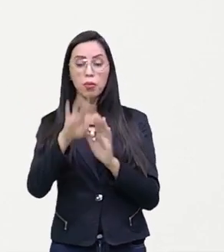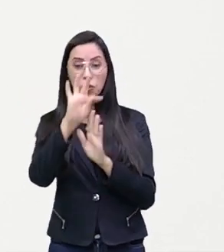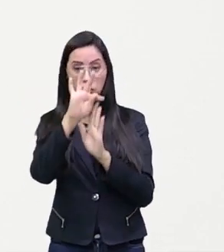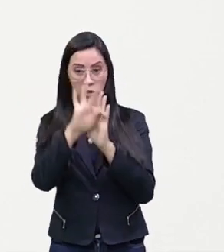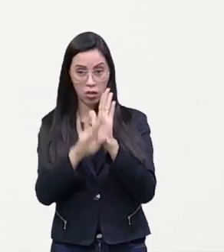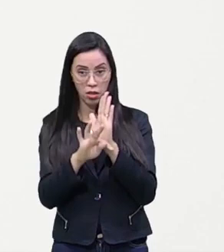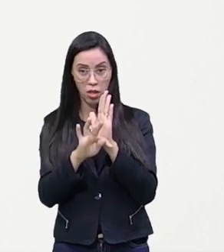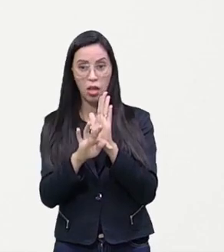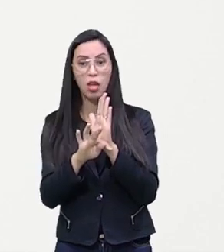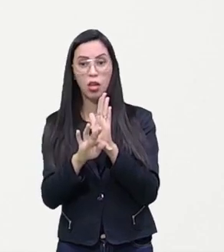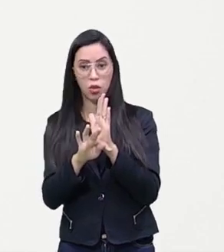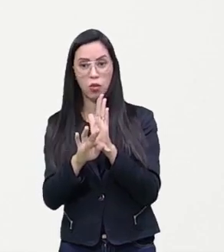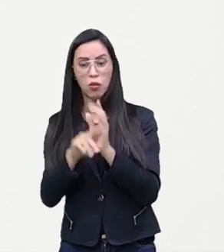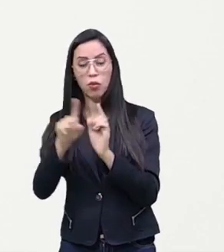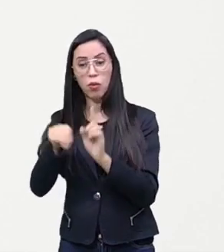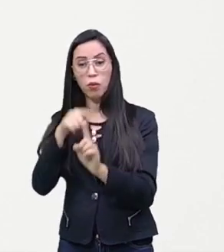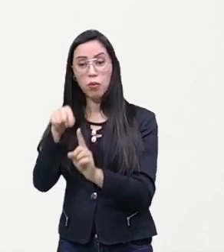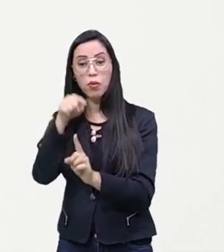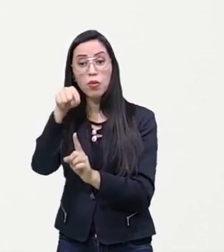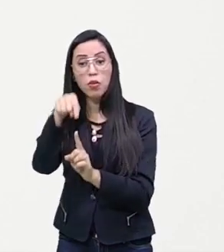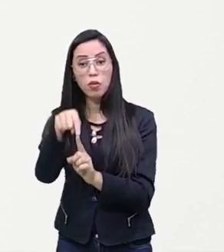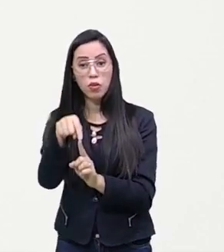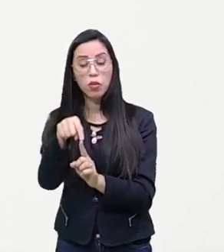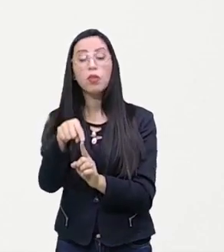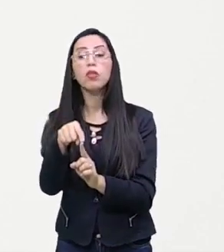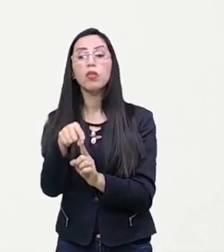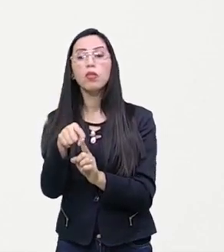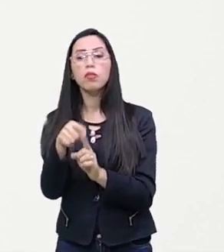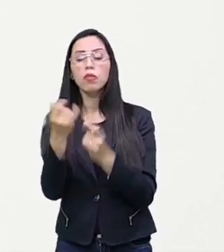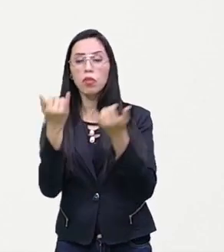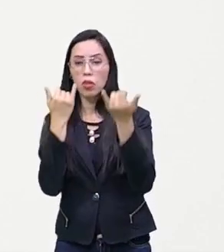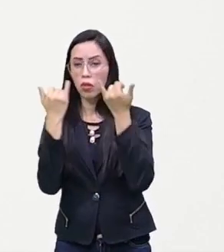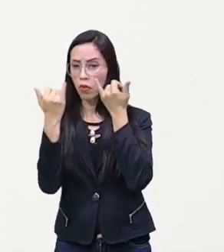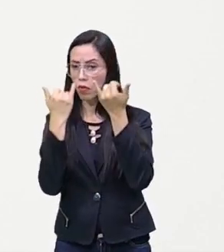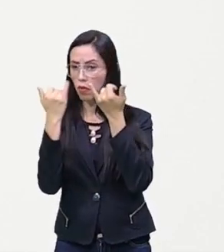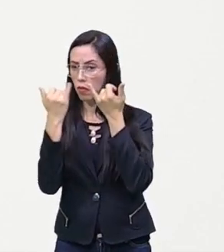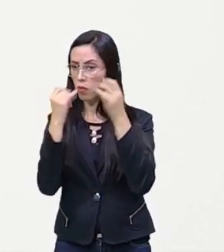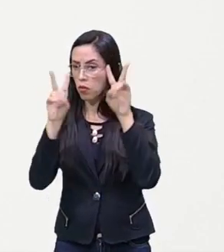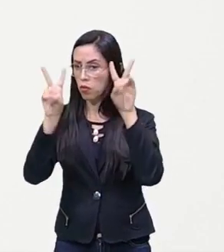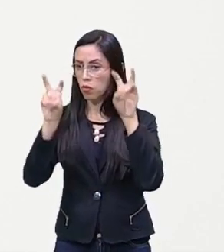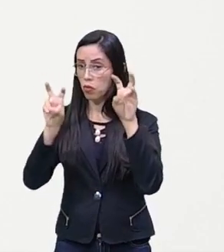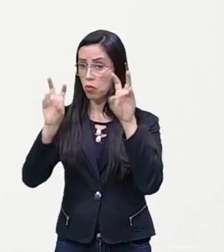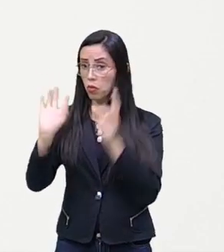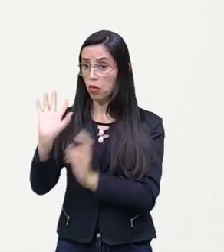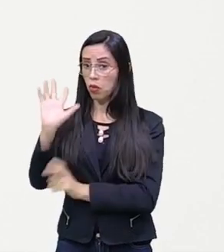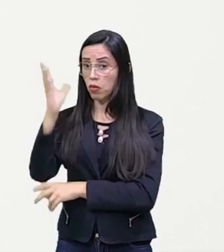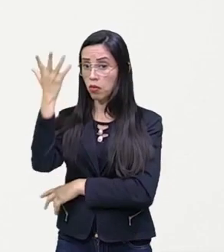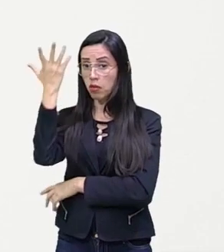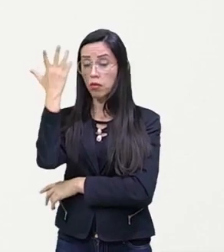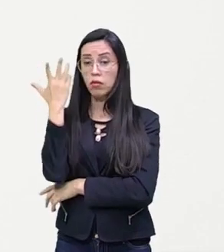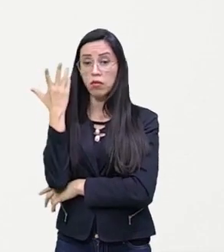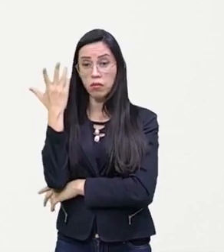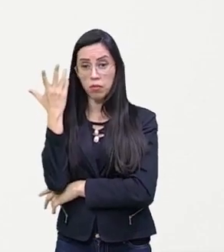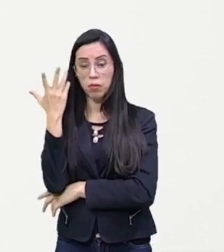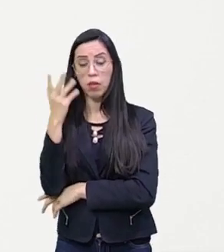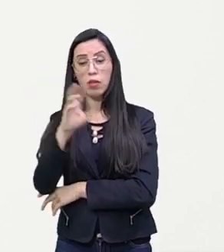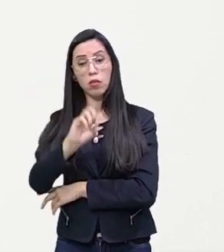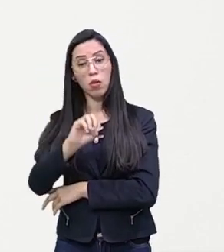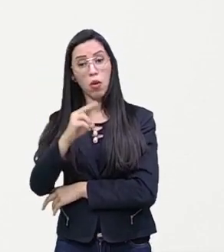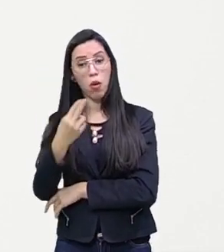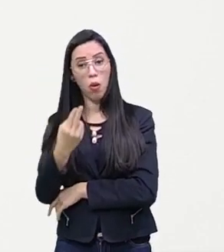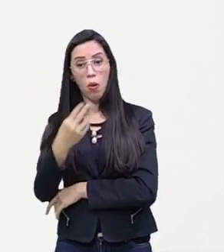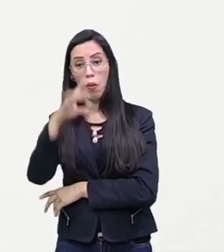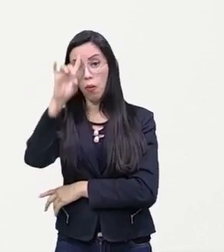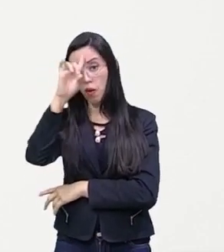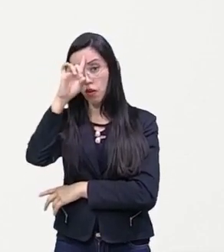a função de informar sobre um acontecimento ou levar ao público ideias e